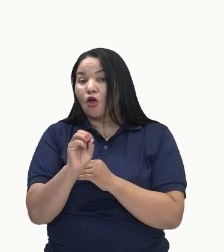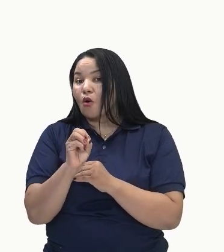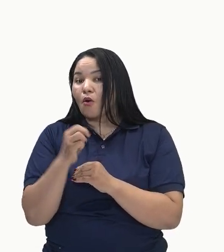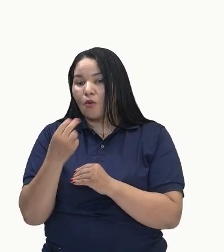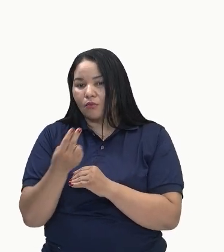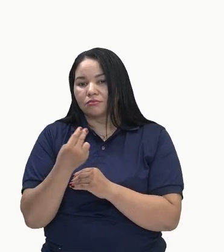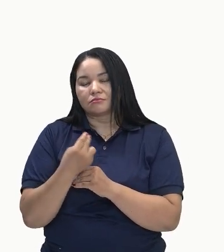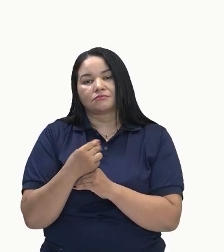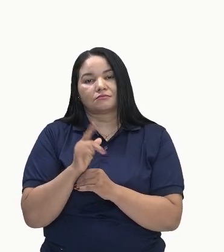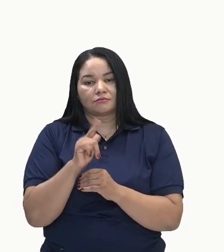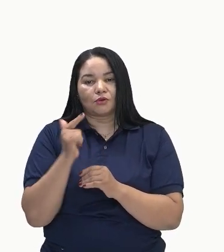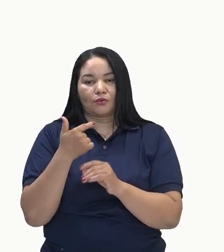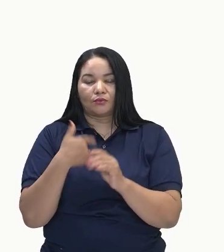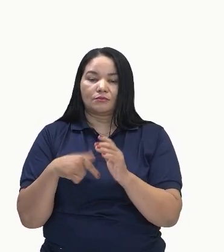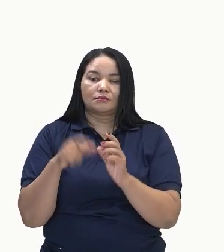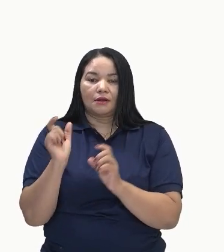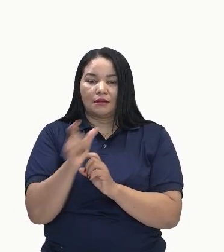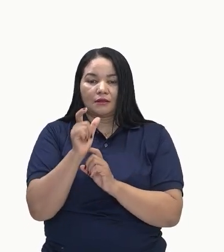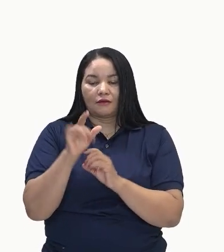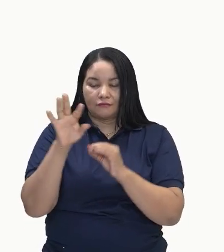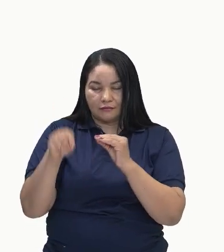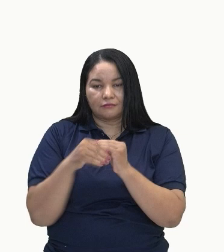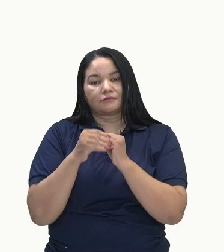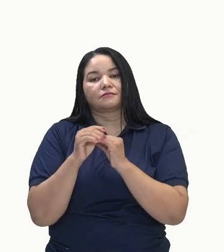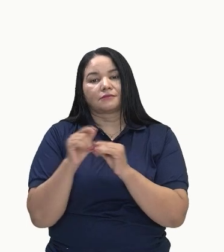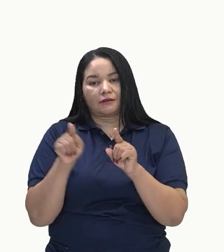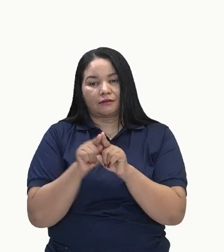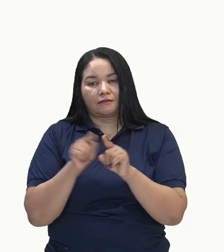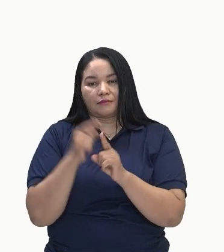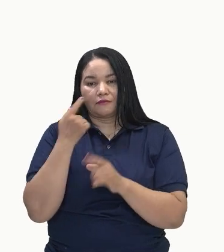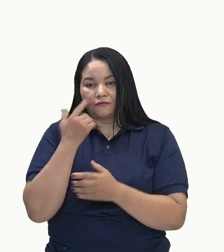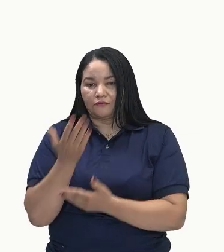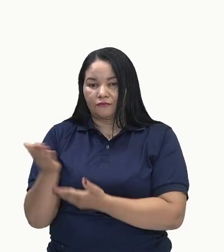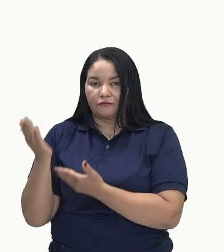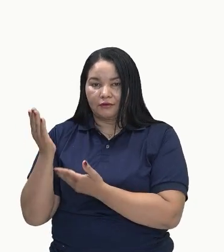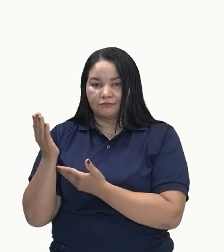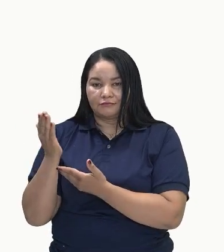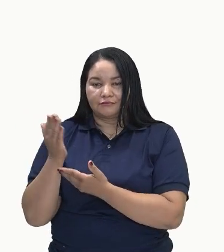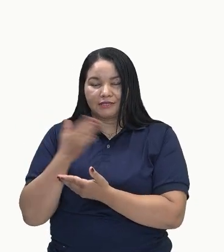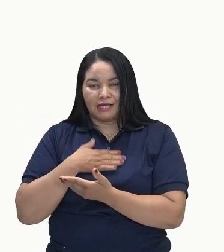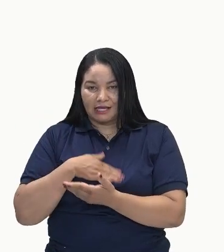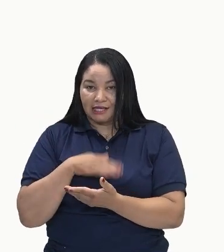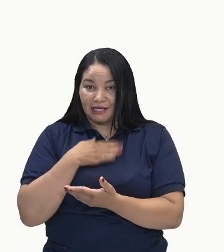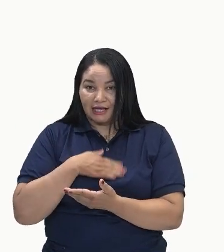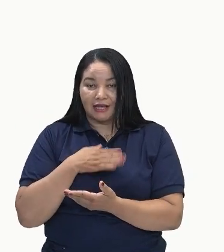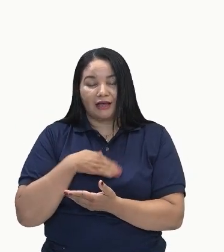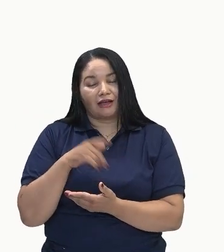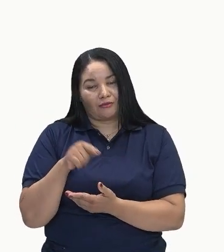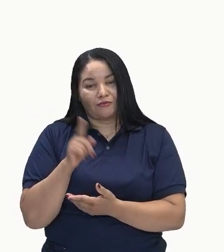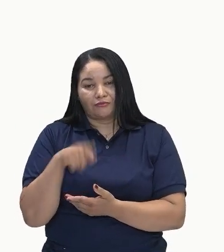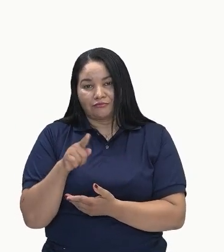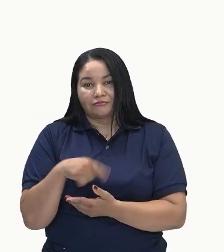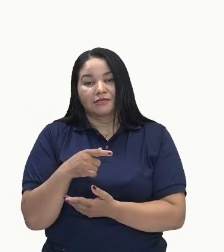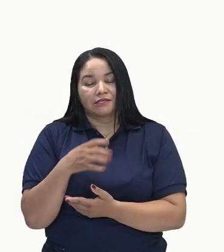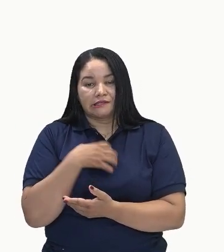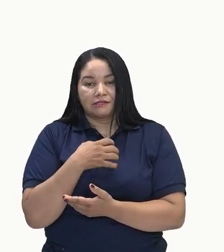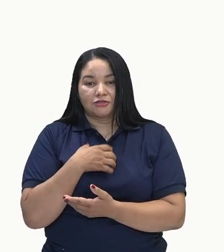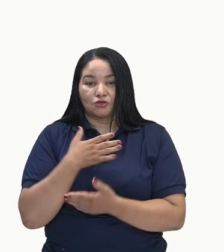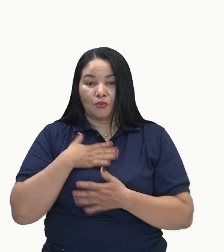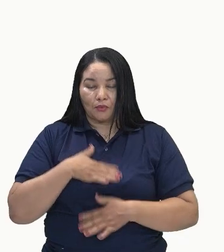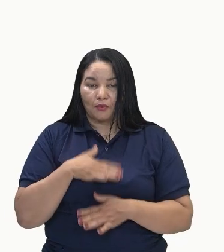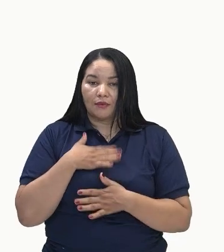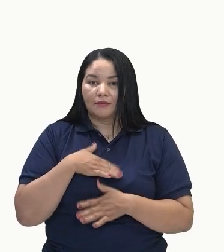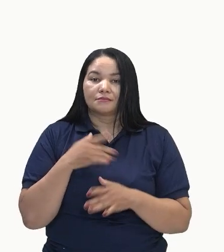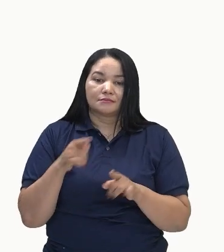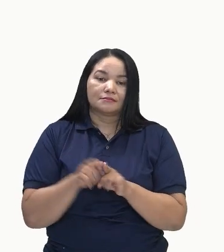sua outra forma, the most quiet. Quiet, que é calmo, quieto, o calmo nesse sentido aqui. Então, quiet